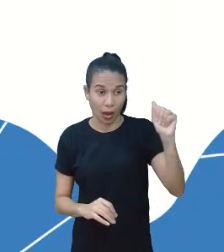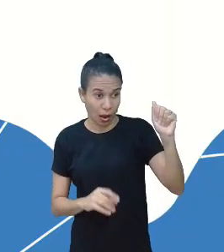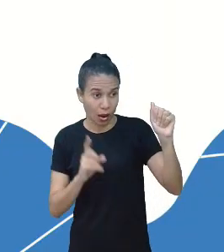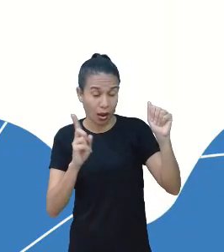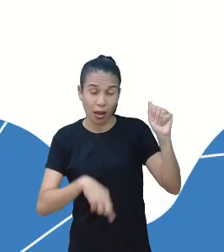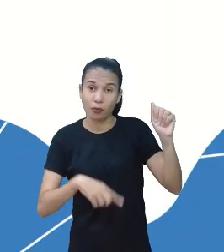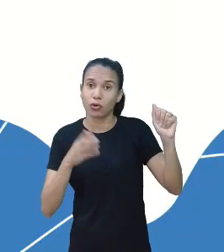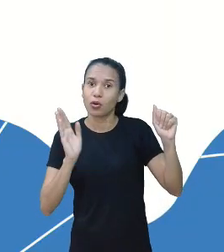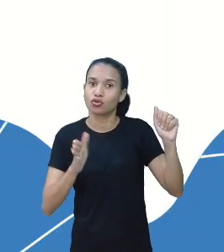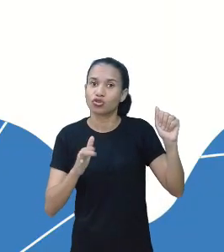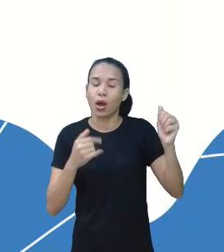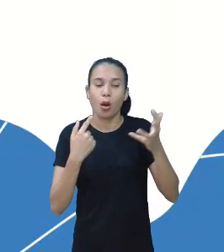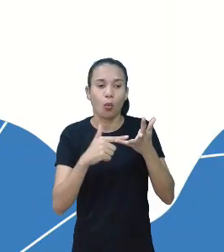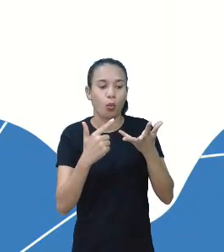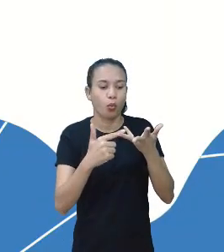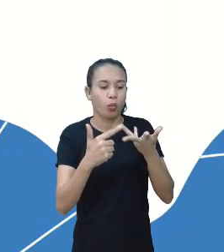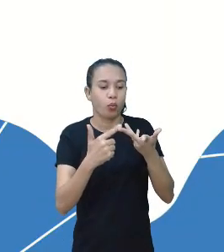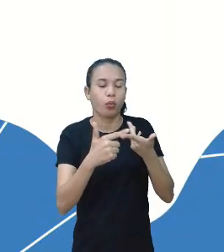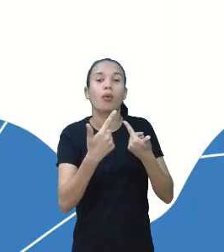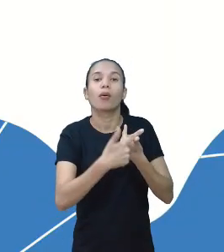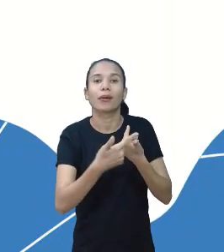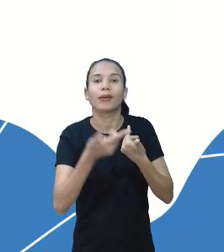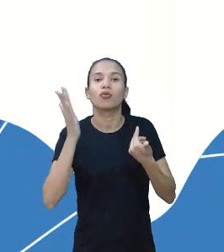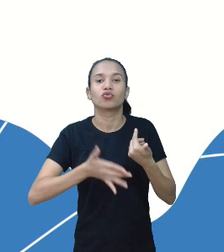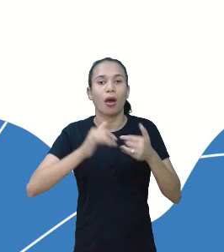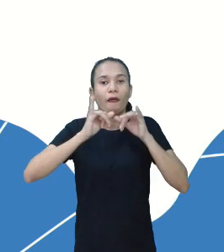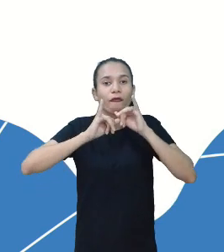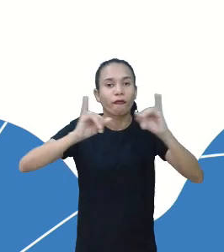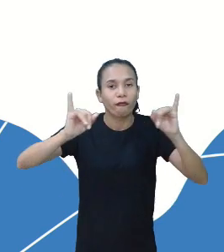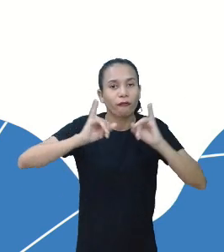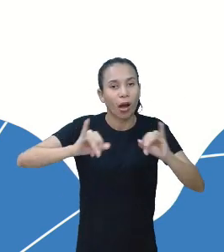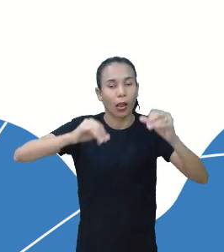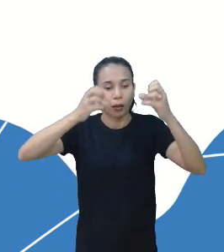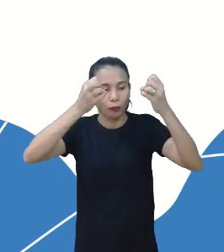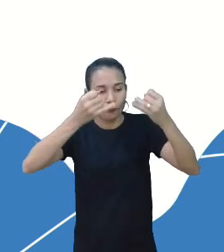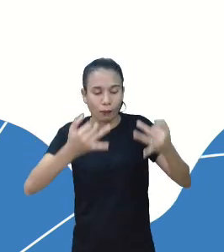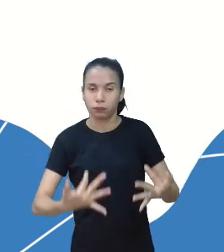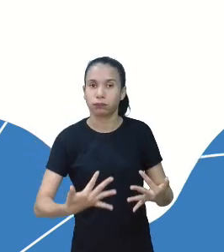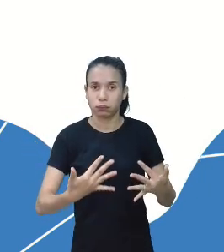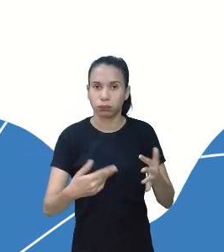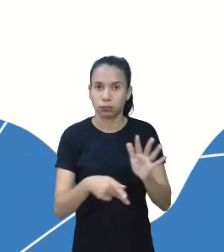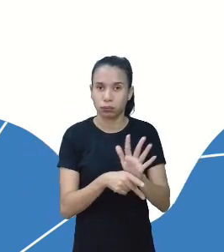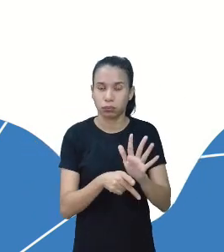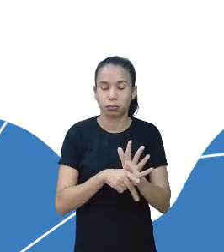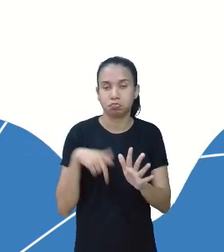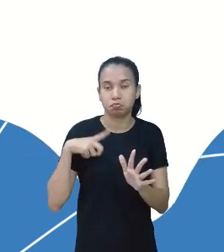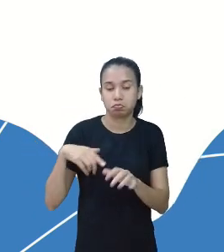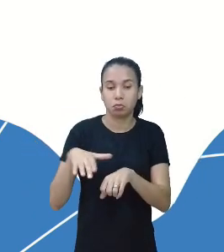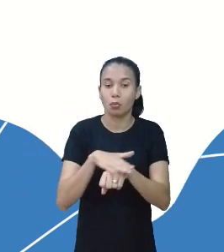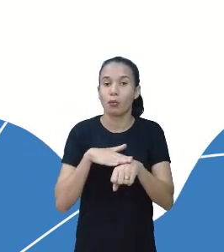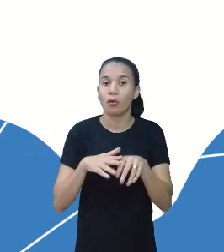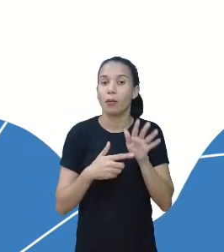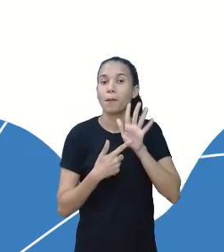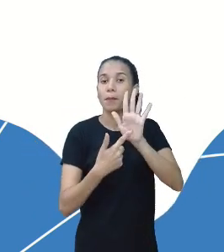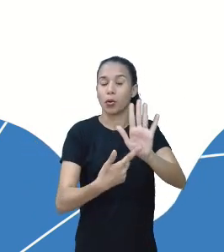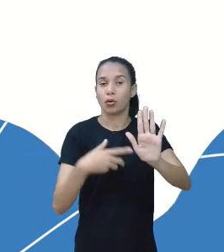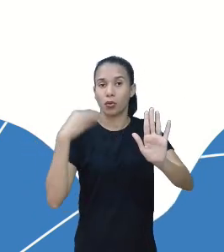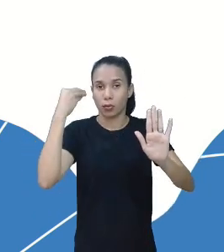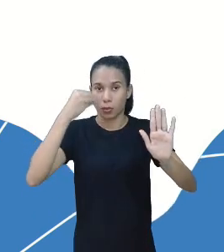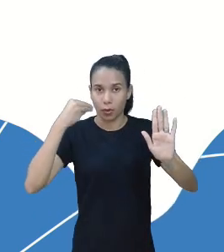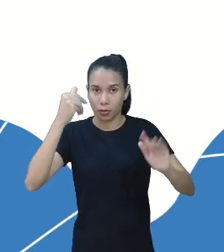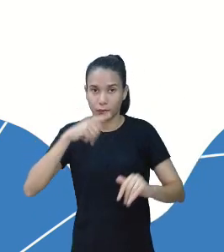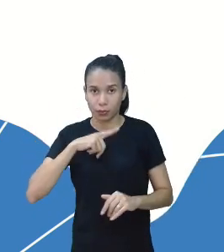são aqueles que eu posso contabilizar, são aqueles que eu estou dizendo, que eu estou citando, que eu estou vendo e